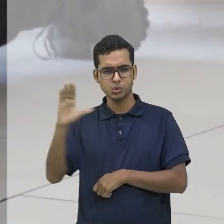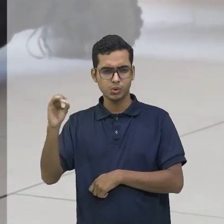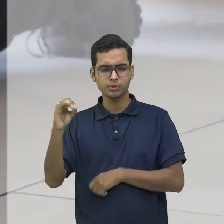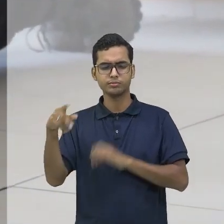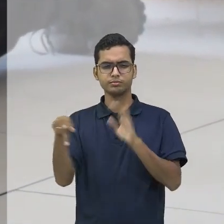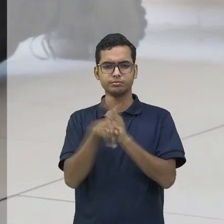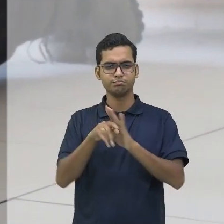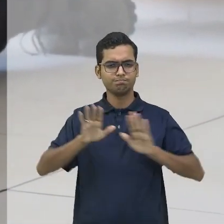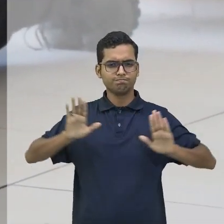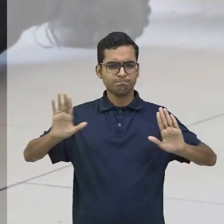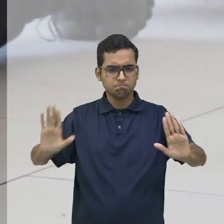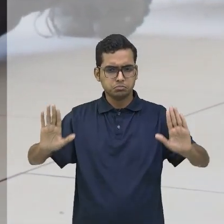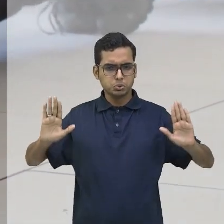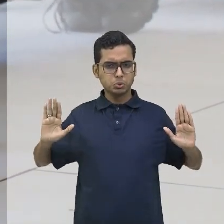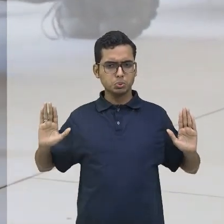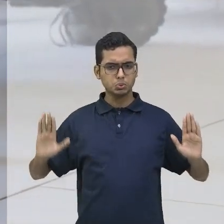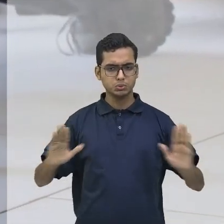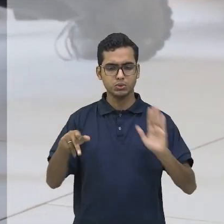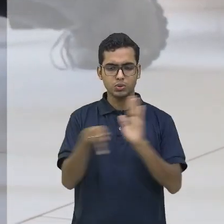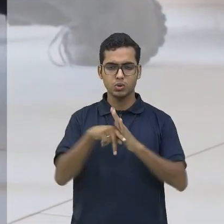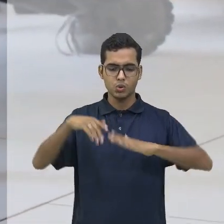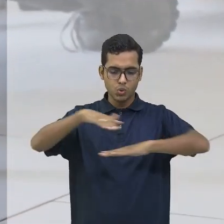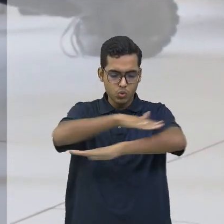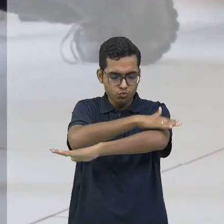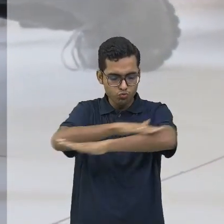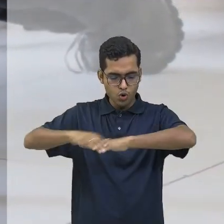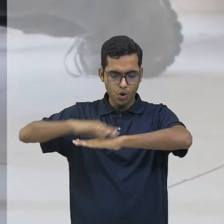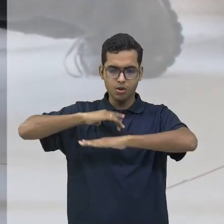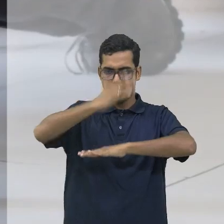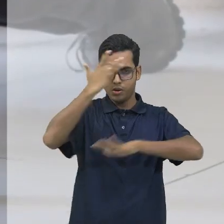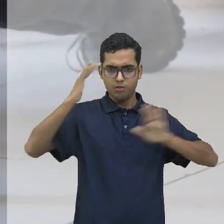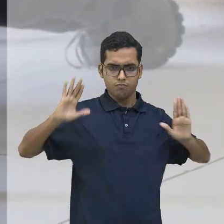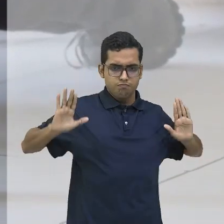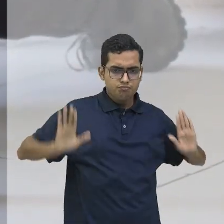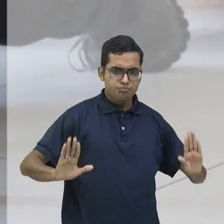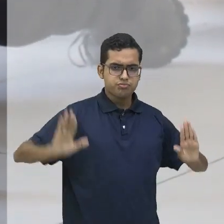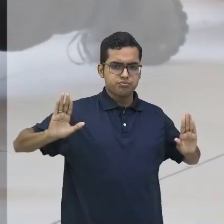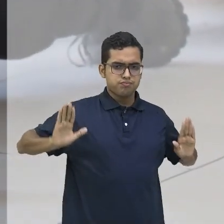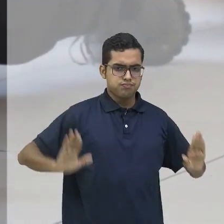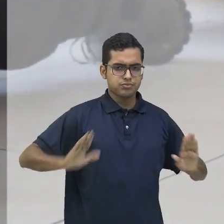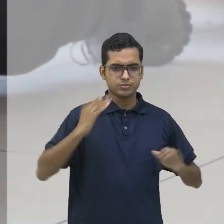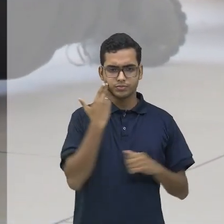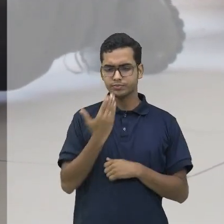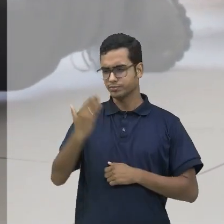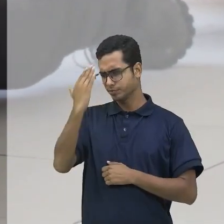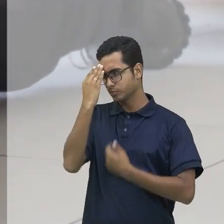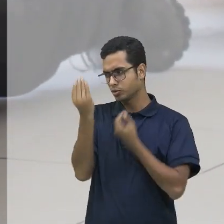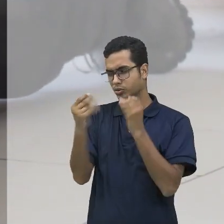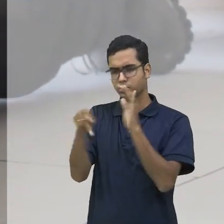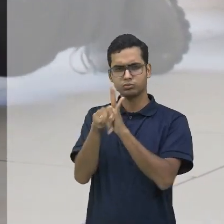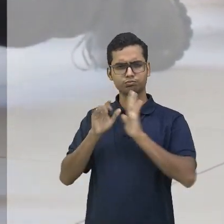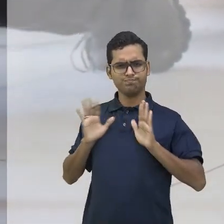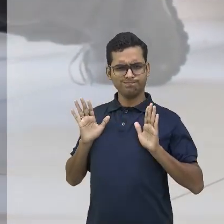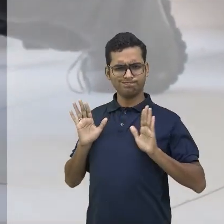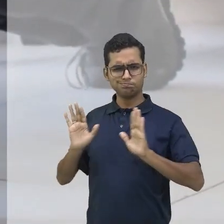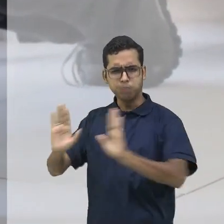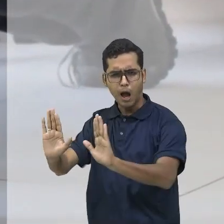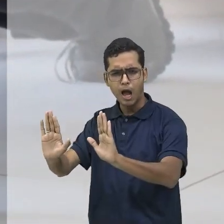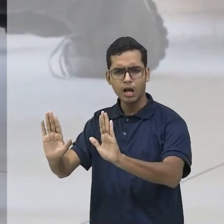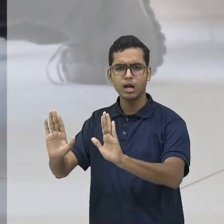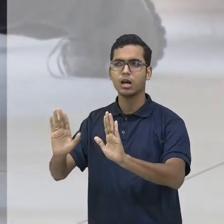vocês conseguem perceber aí do nosso dia a dia? Sabe quando a gente tem que empurrar alguma coisa?